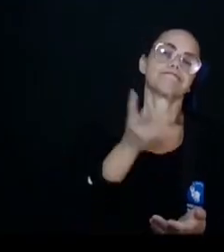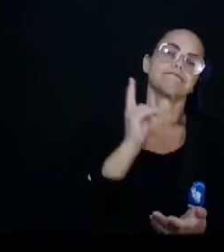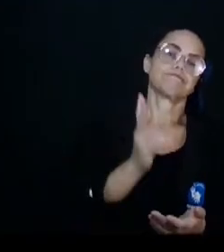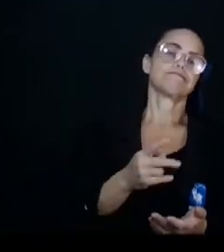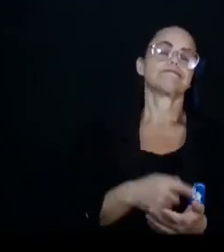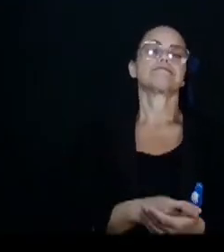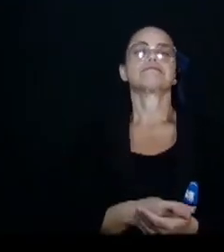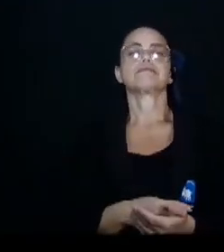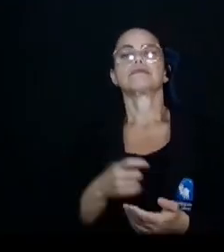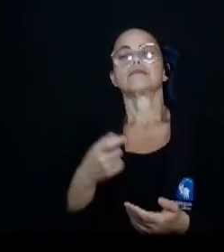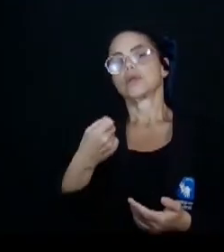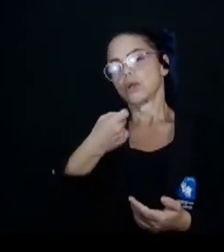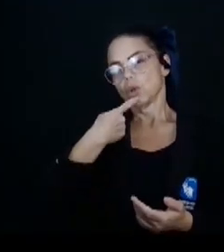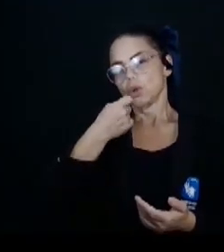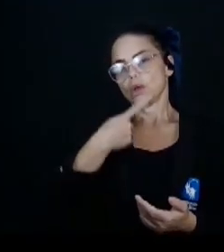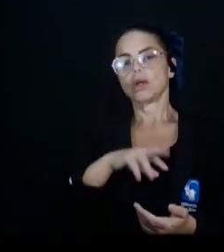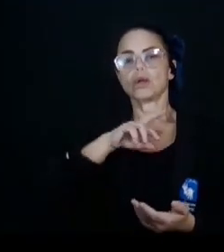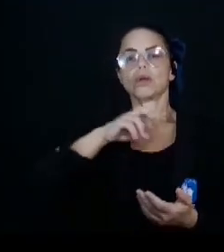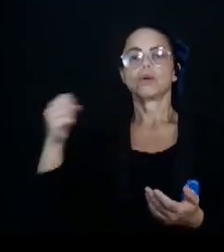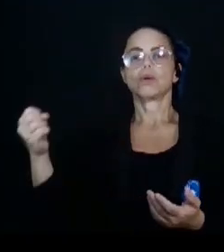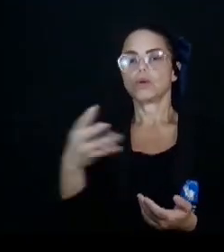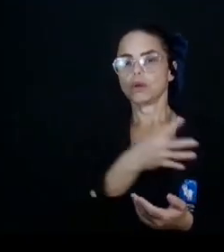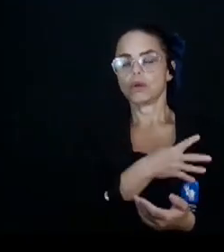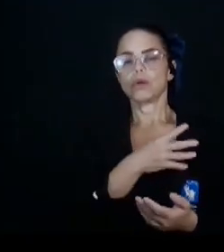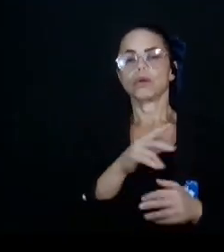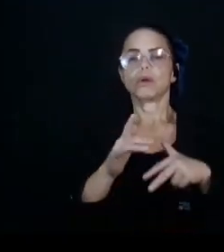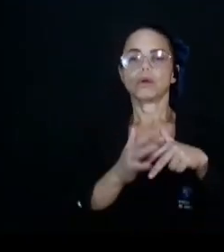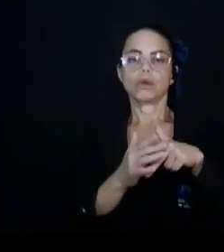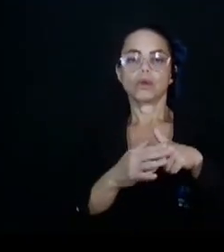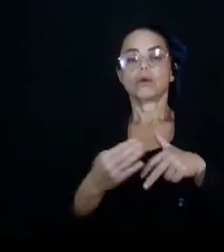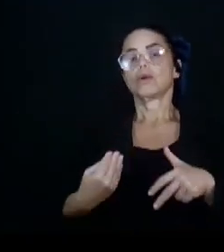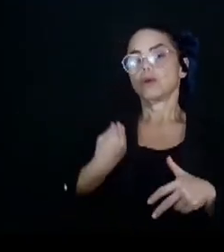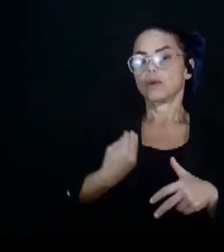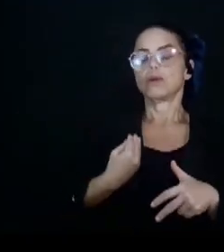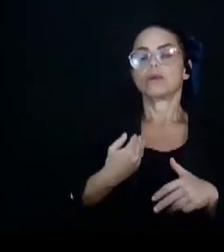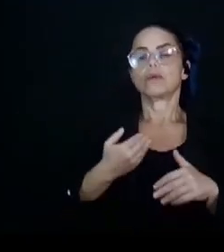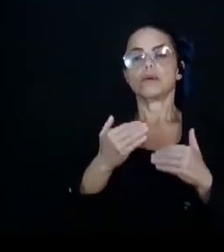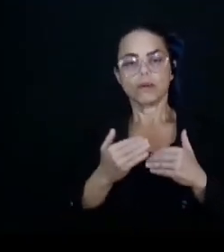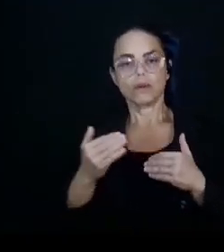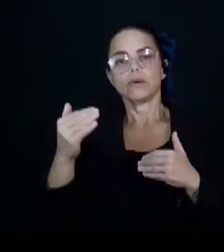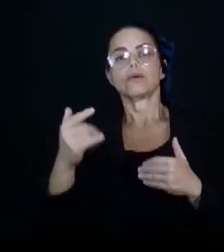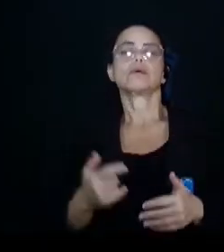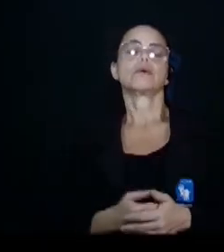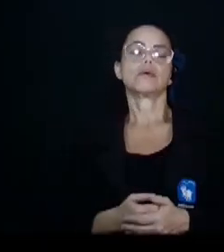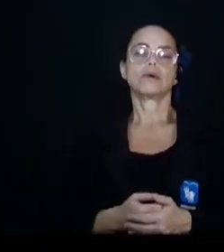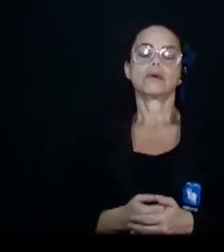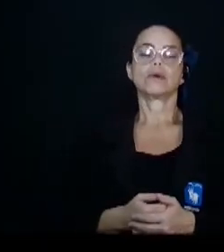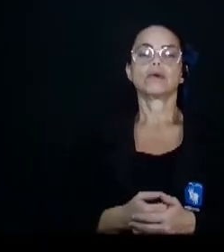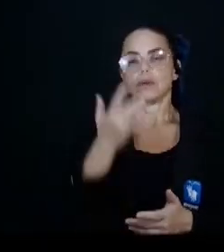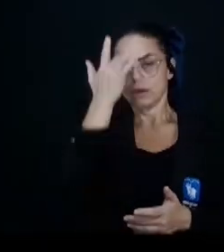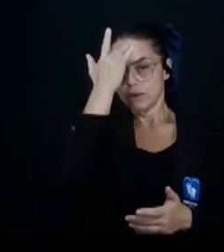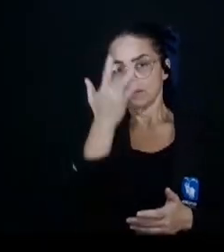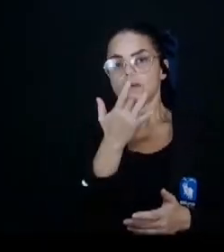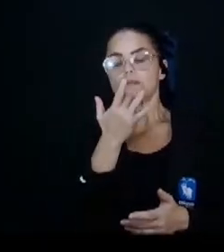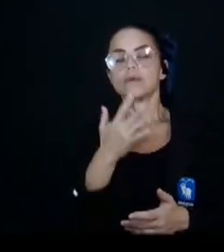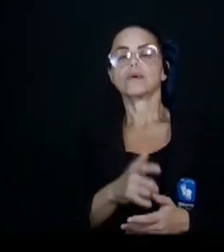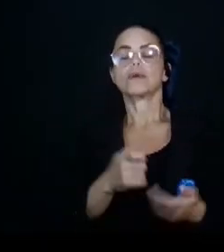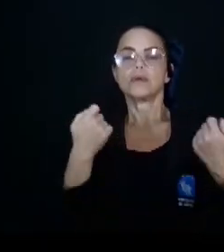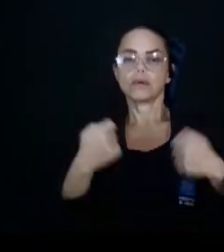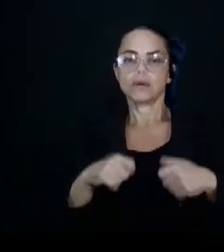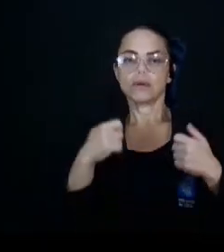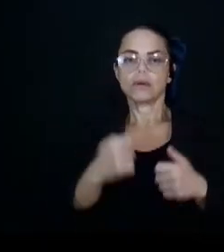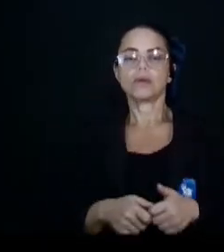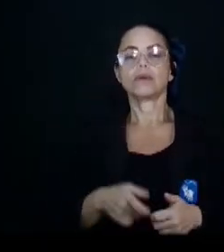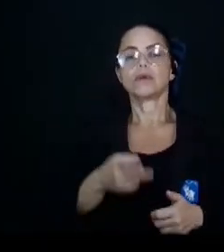novas, pacientes que sobrevivem mais tempo, e são realmente um perfil de paciente que precisa de transfusão sanguínea, e como